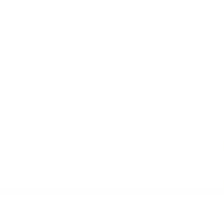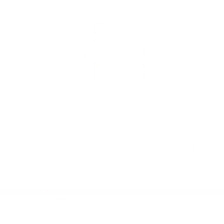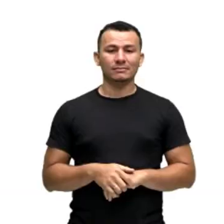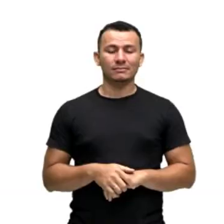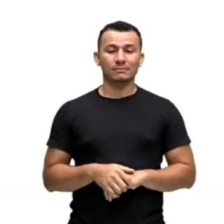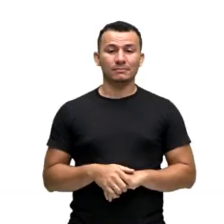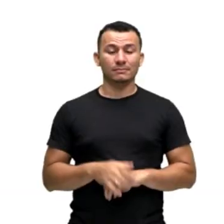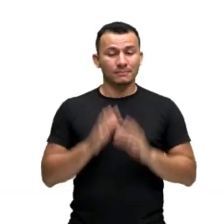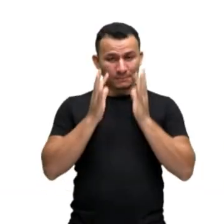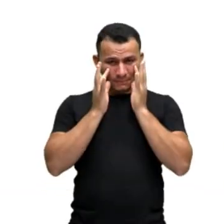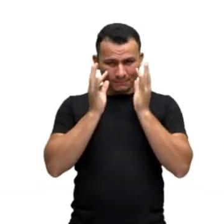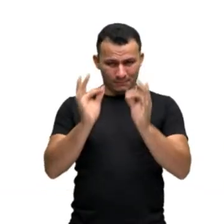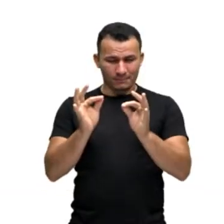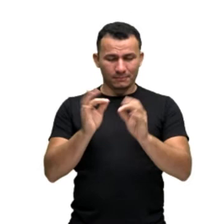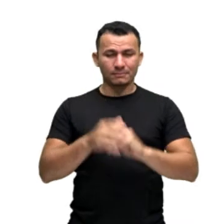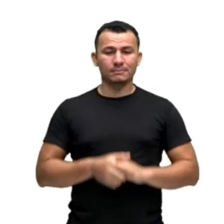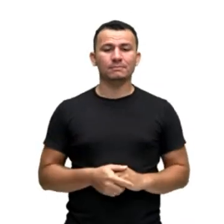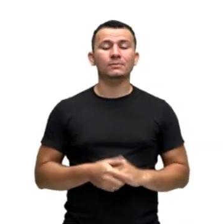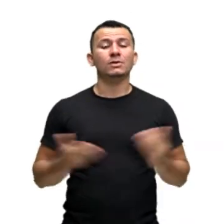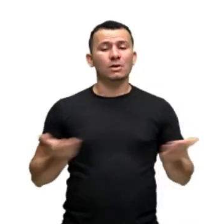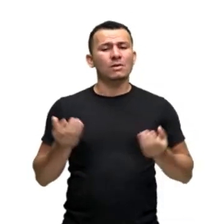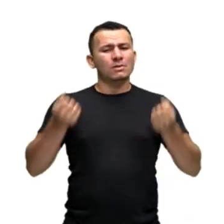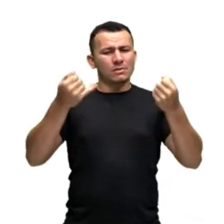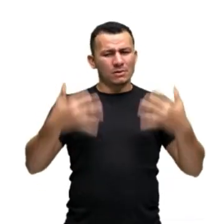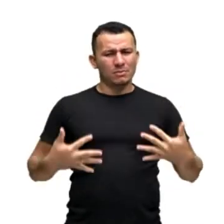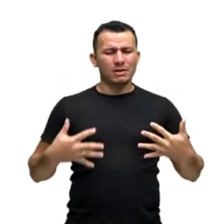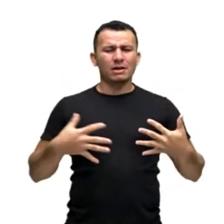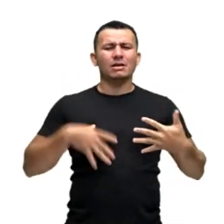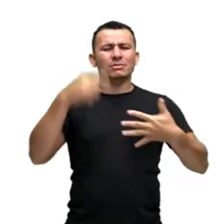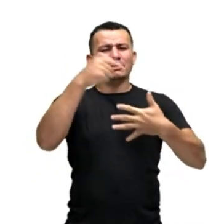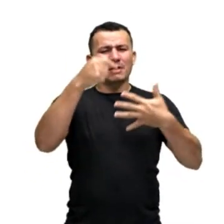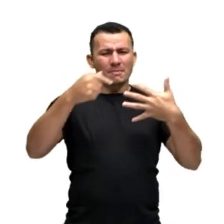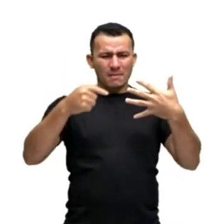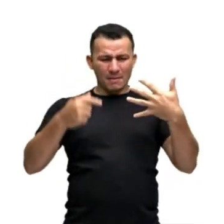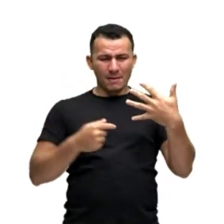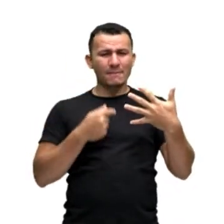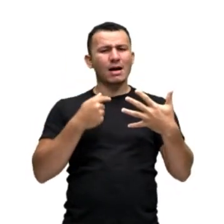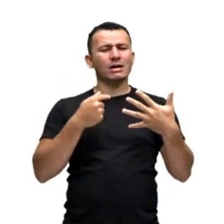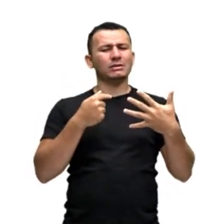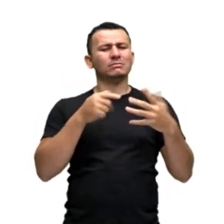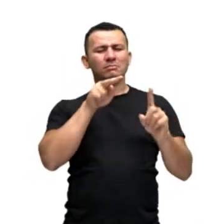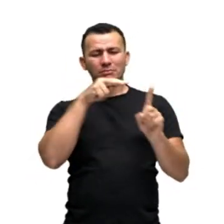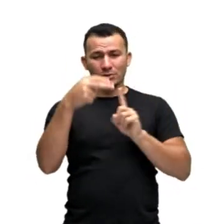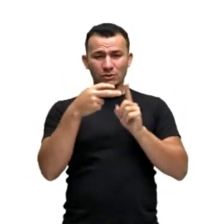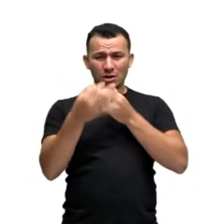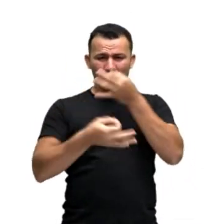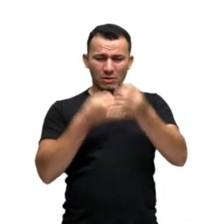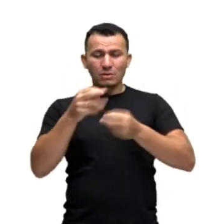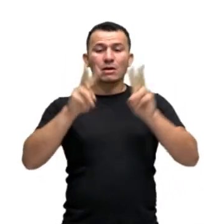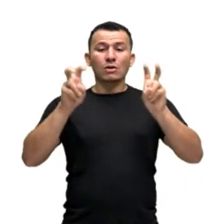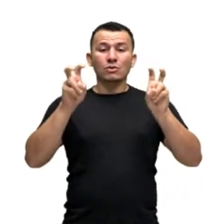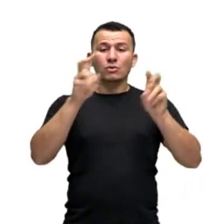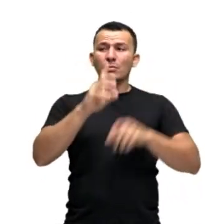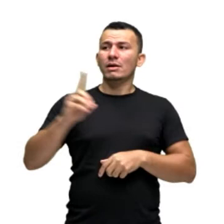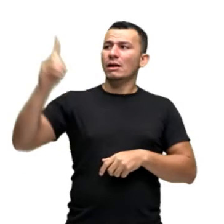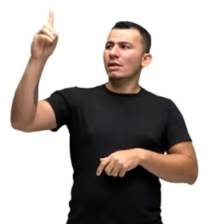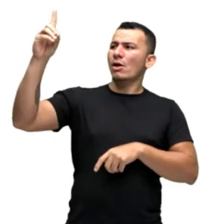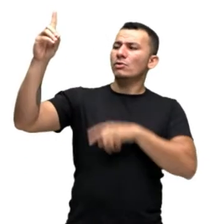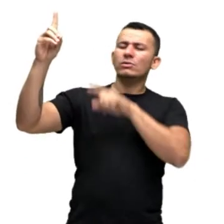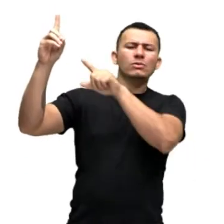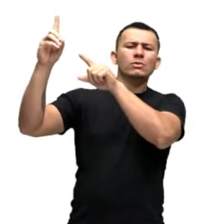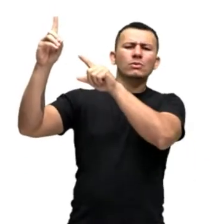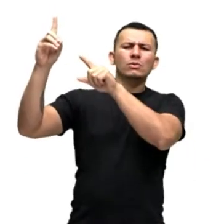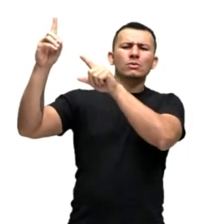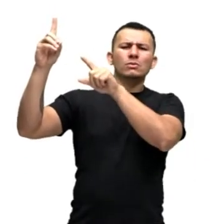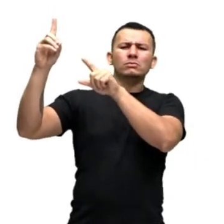e presta atenção nós falamos sobre várias concepções de Deus né E que que essas concepções de